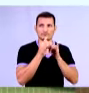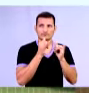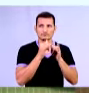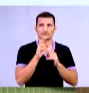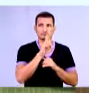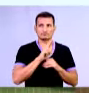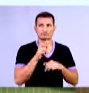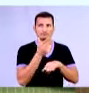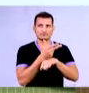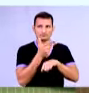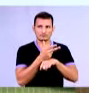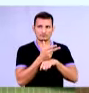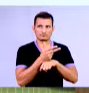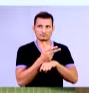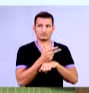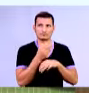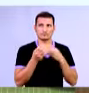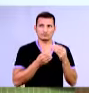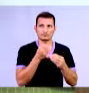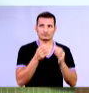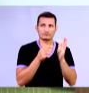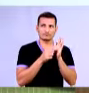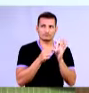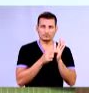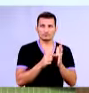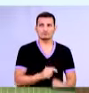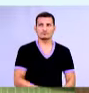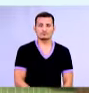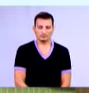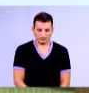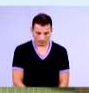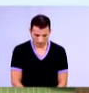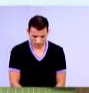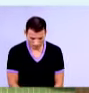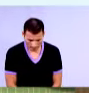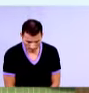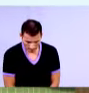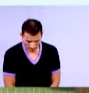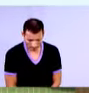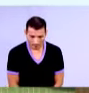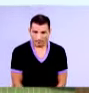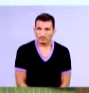recursos multimídia como um instrumento para isso, né?